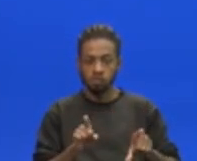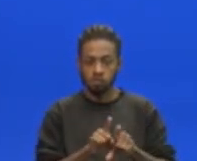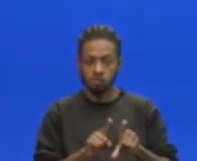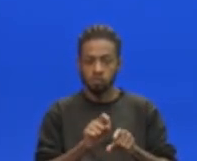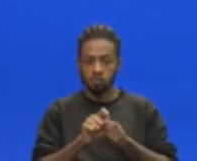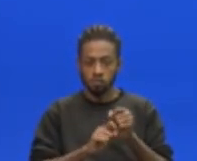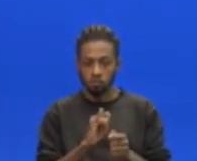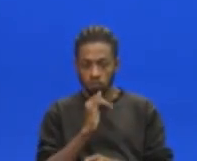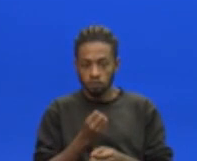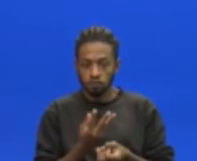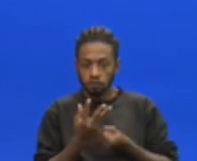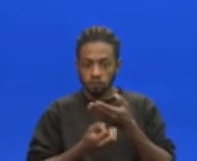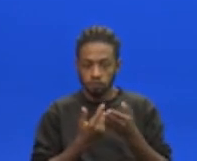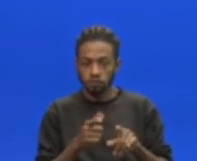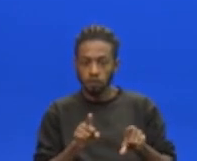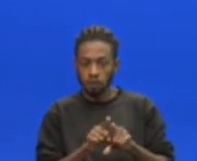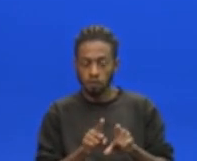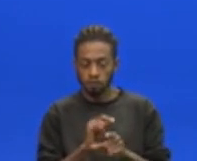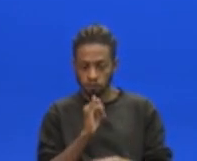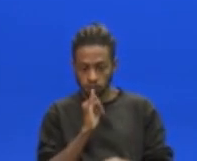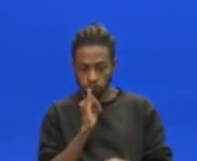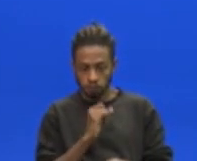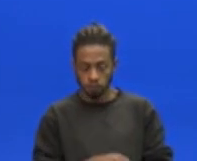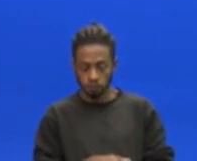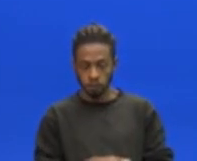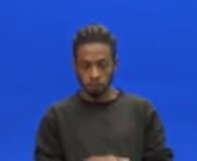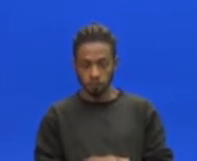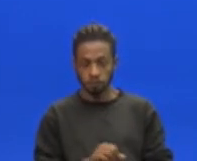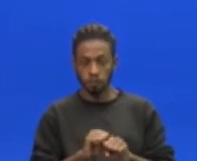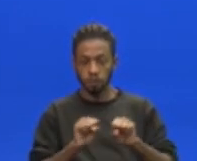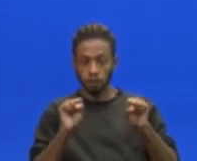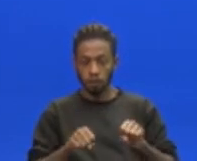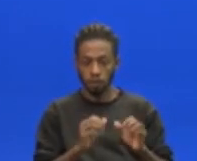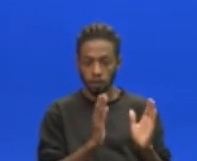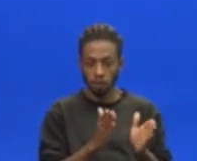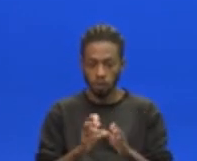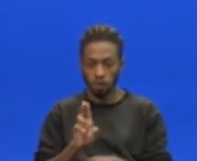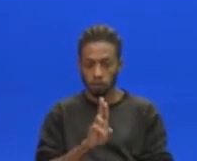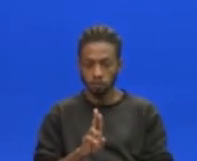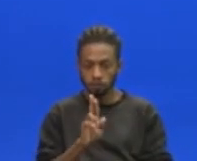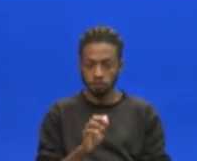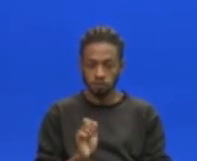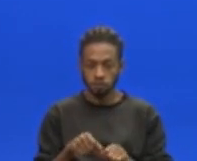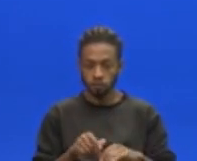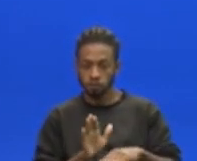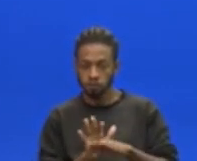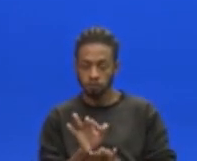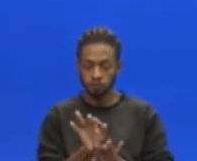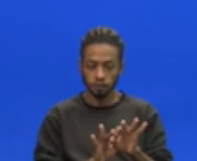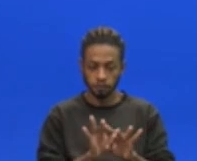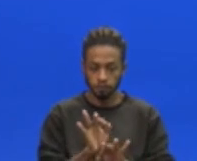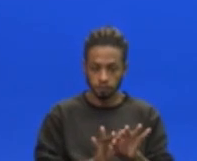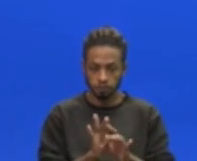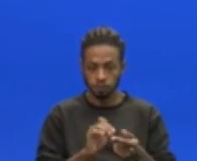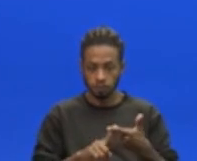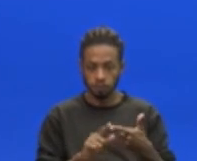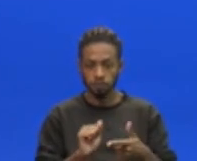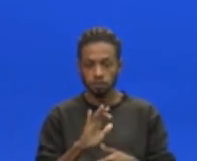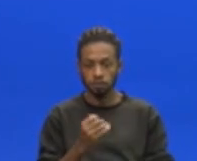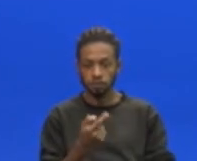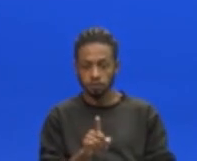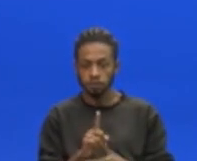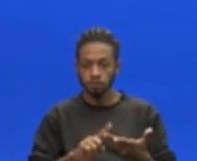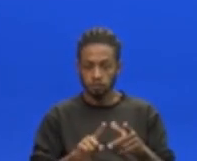de informes, né, de informações epidemiológicas sistemáticas, usadas para subsidiar o planejamento das ações